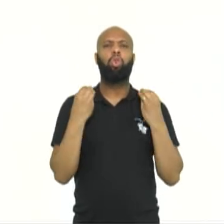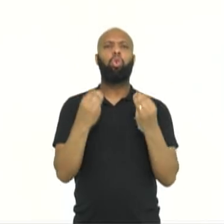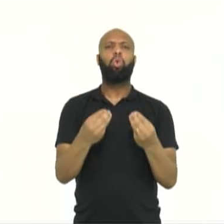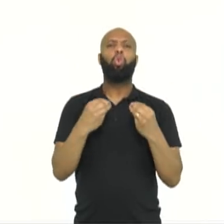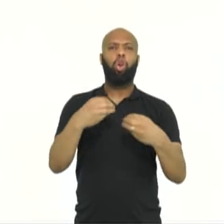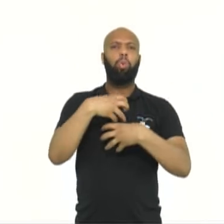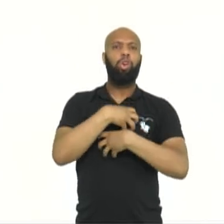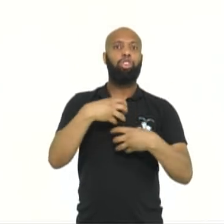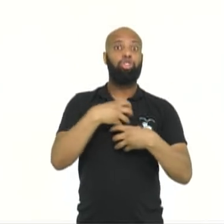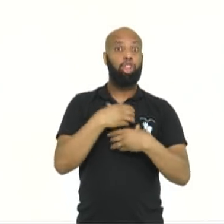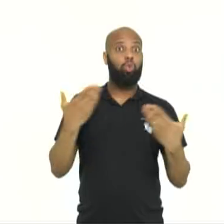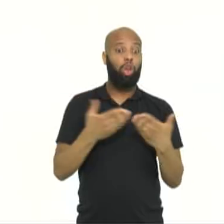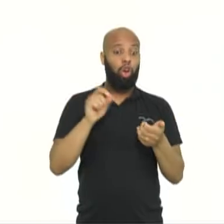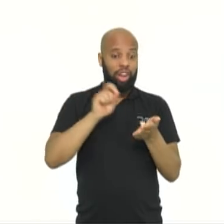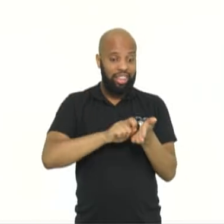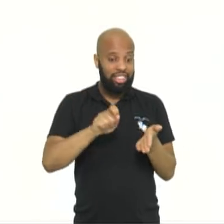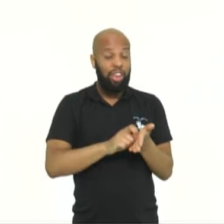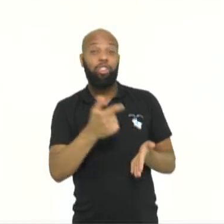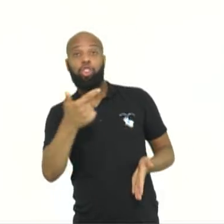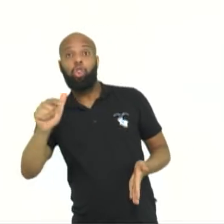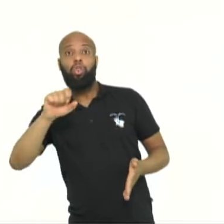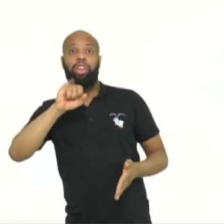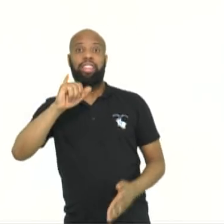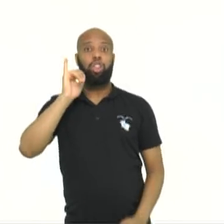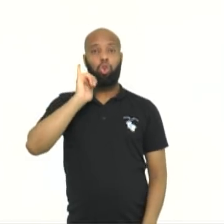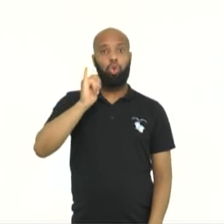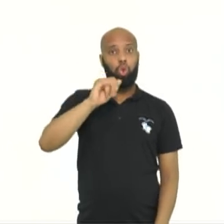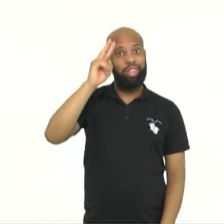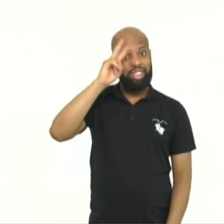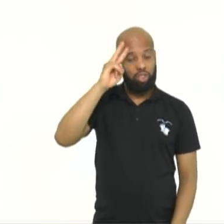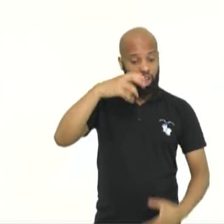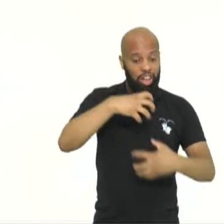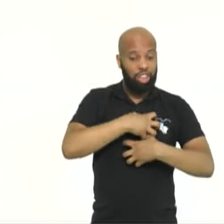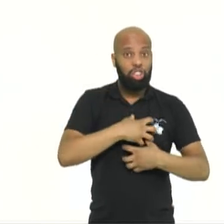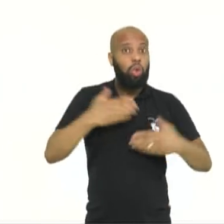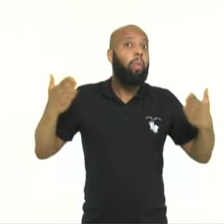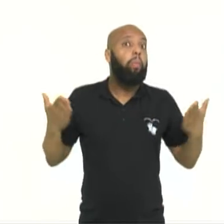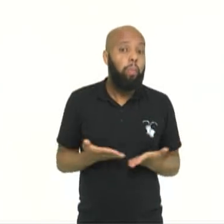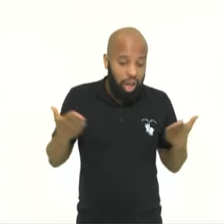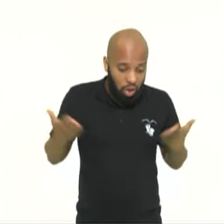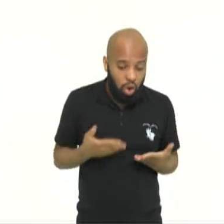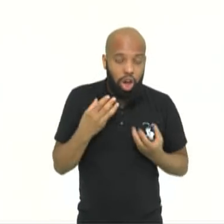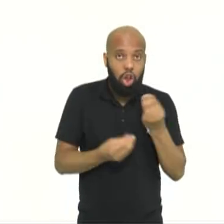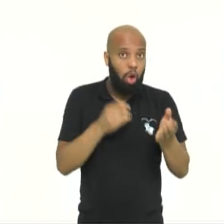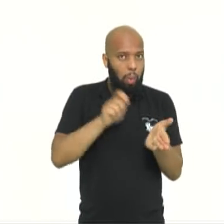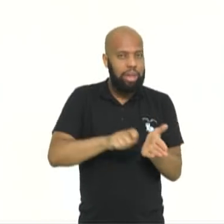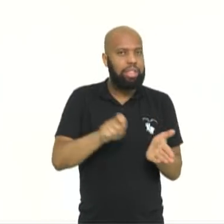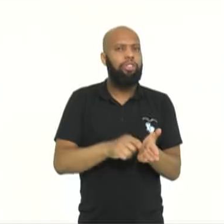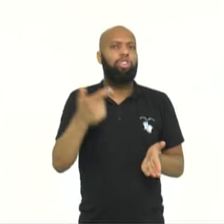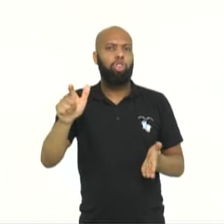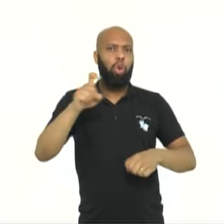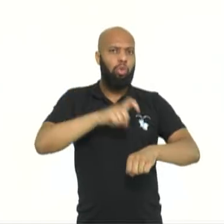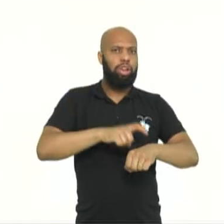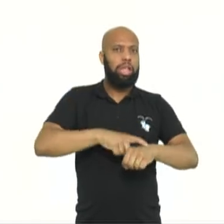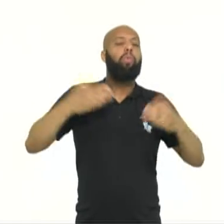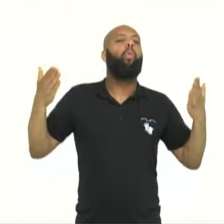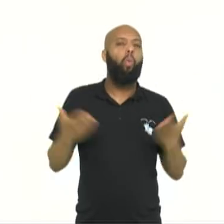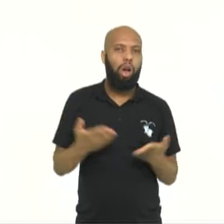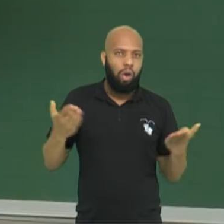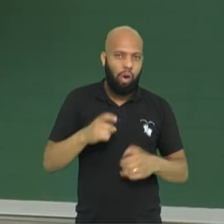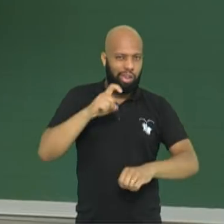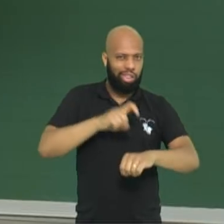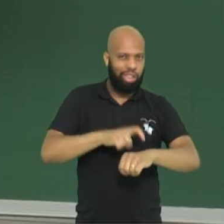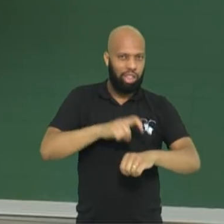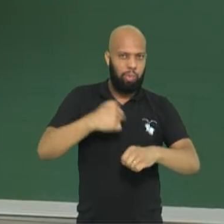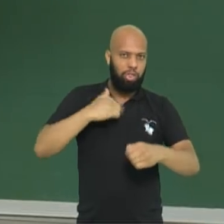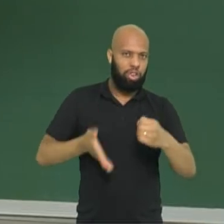ficaria esse trecho se a história fosse narrada no tempo presente? E aí? reescreva-o no tempo verbal